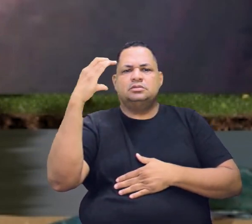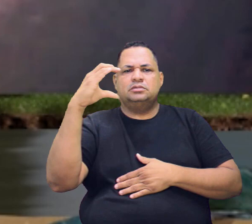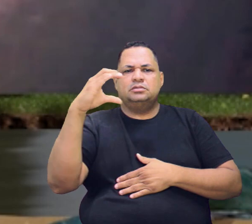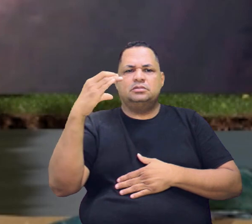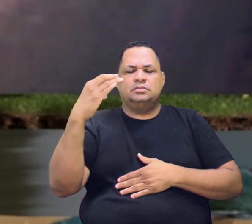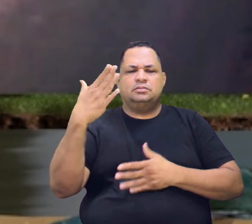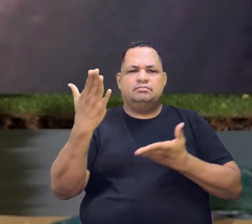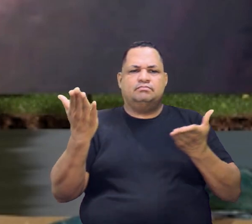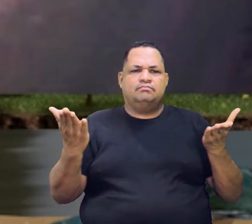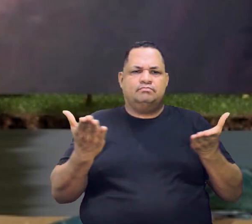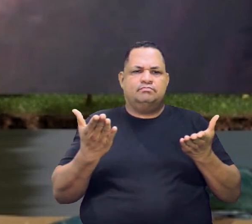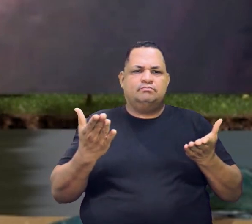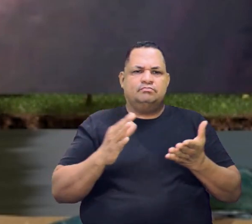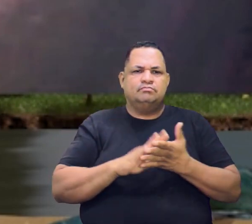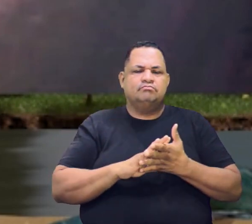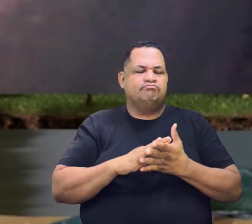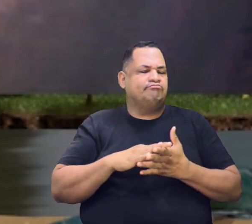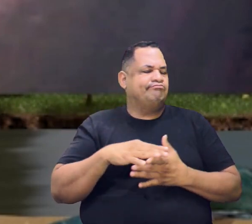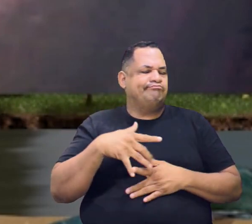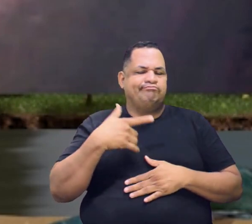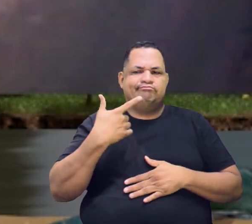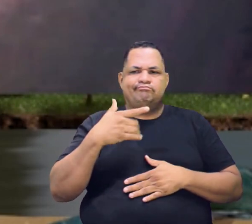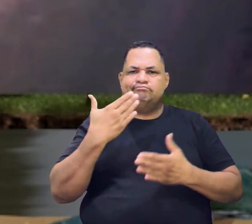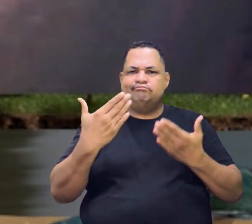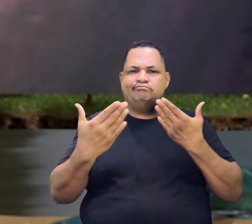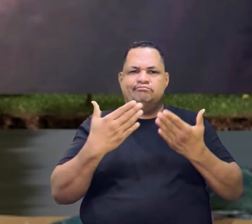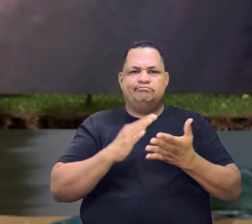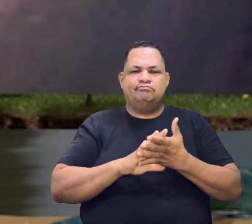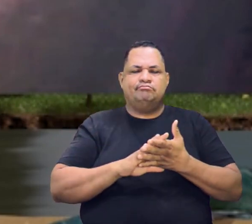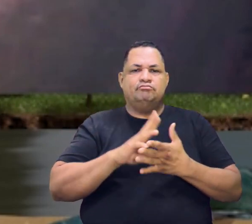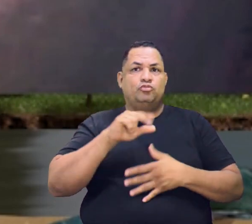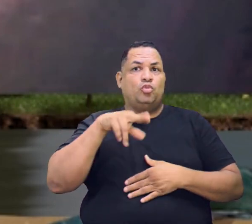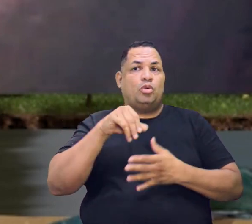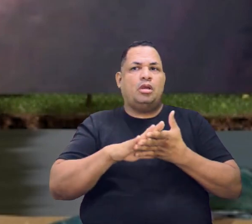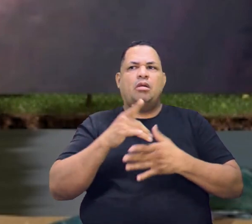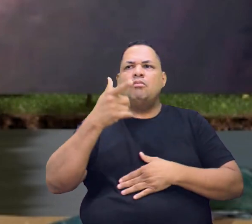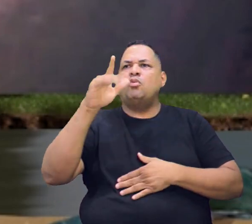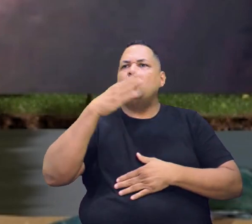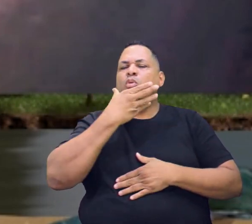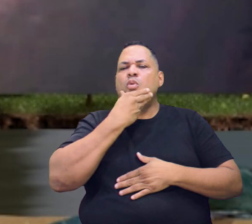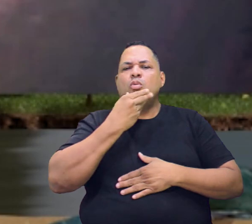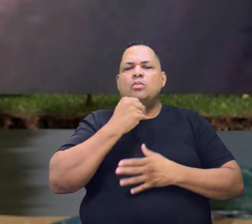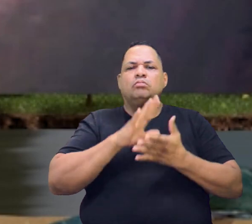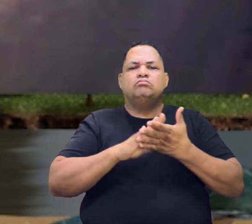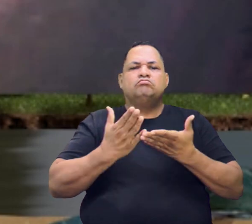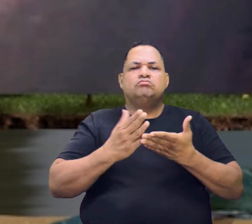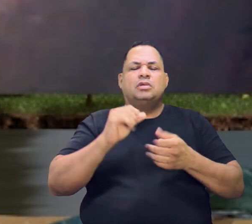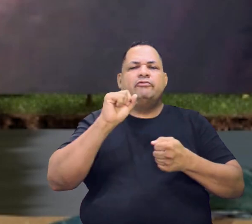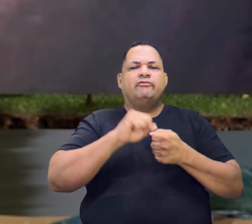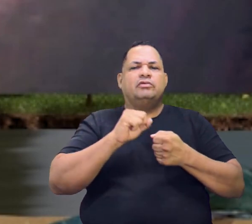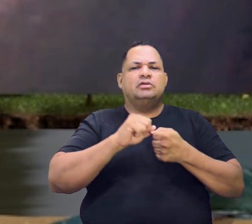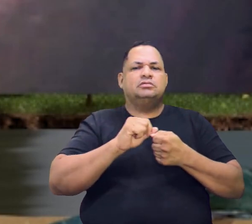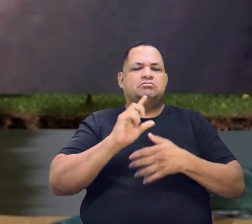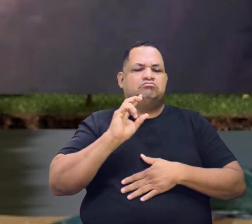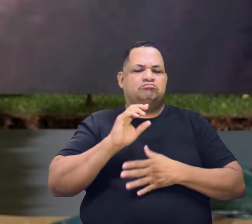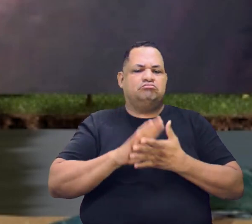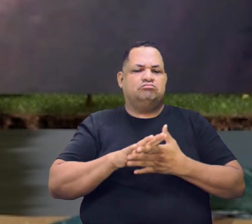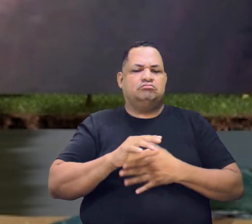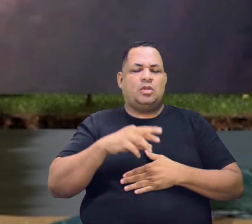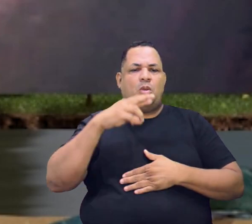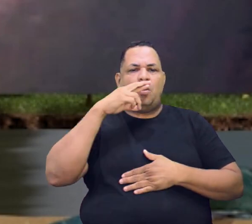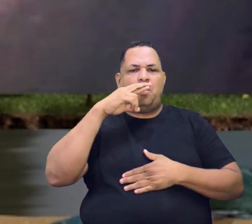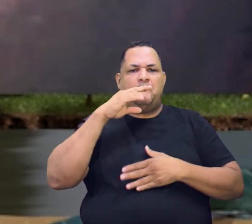momento aonde já se torna obsoleto, pois o radioamador já era utilizado como meio de comunicação no